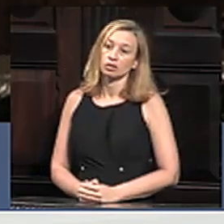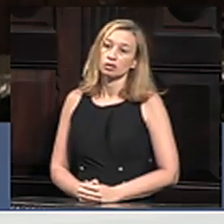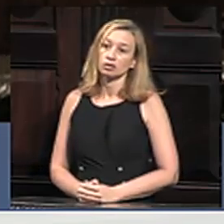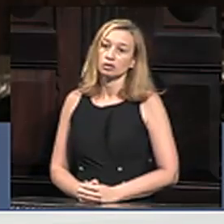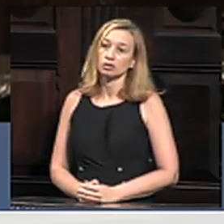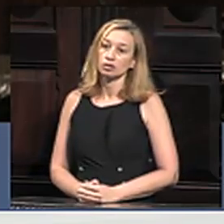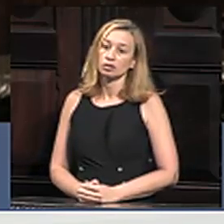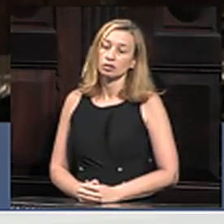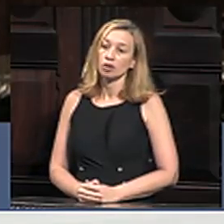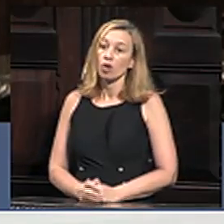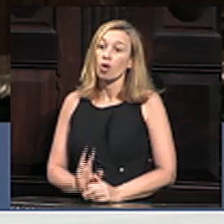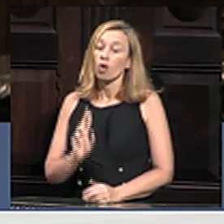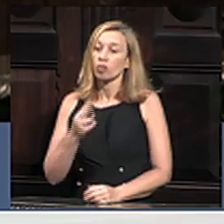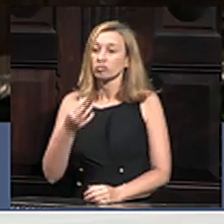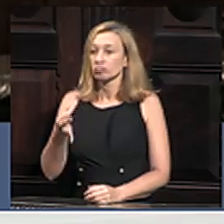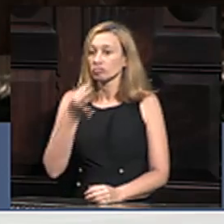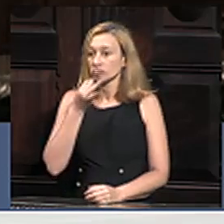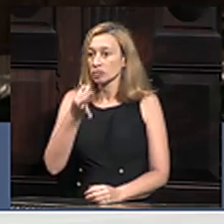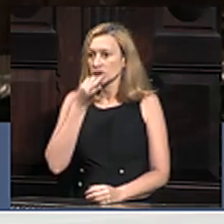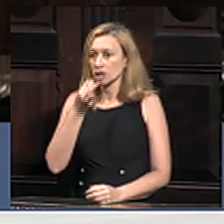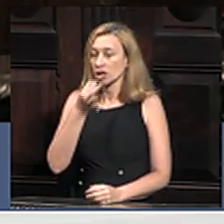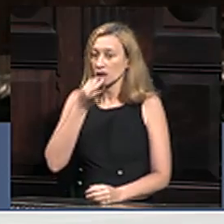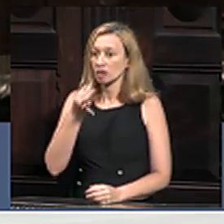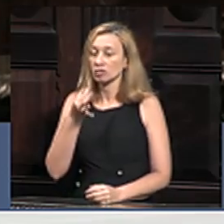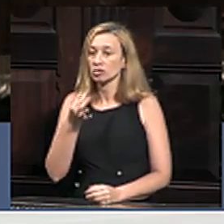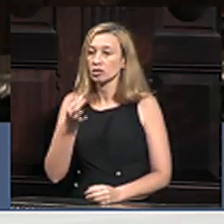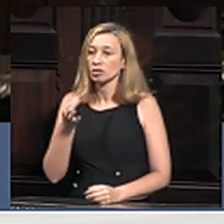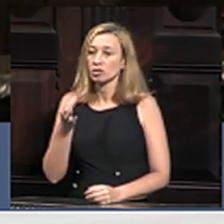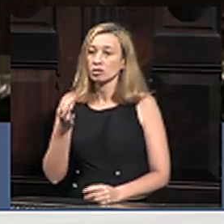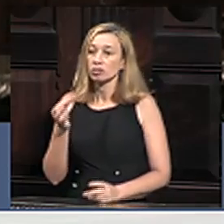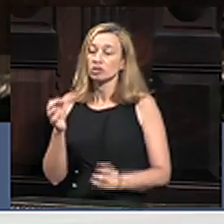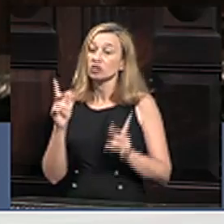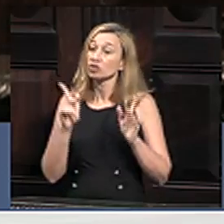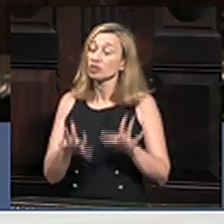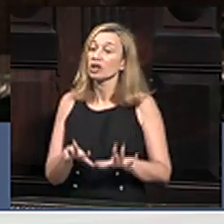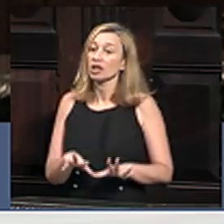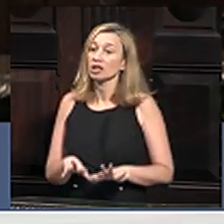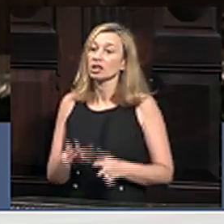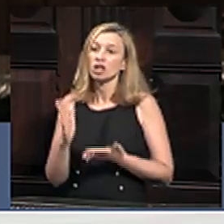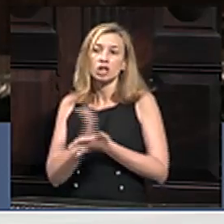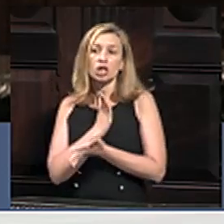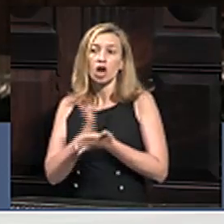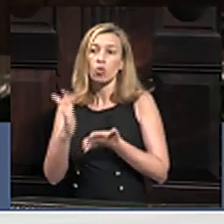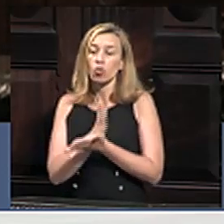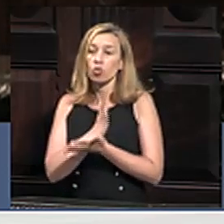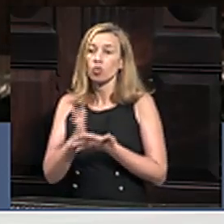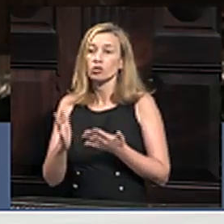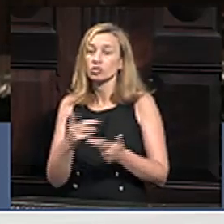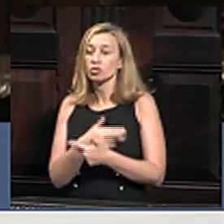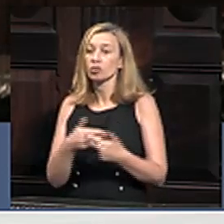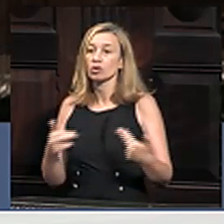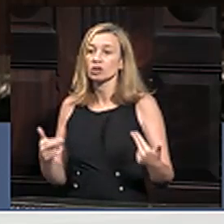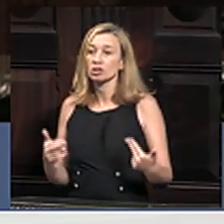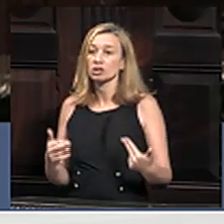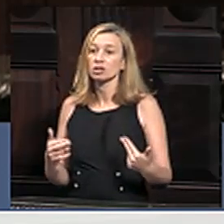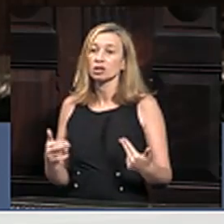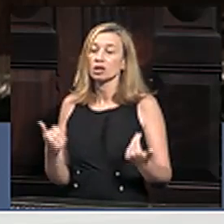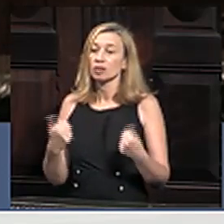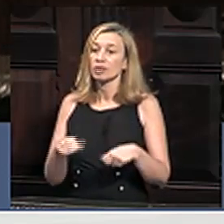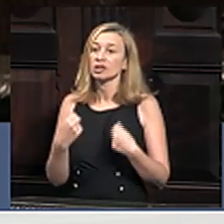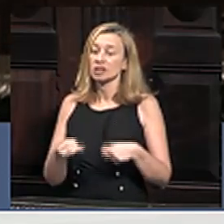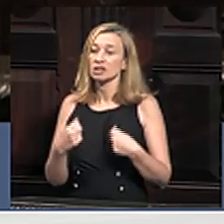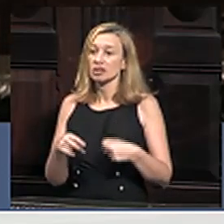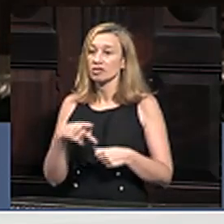o argumento completamente absurdo de que algumas providências amargas devem ser